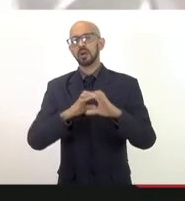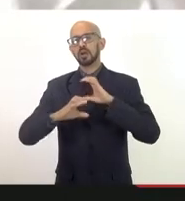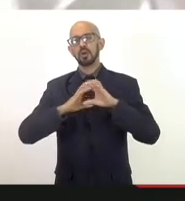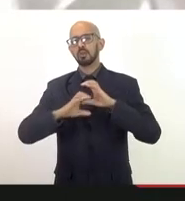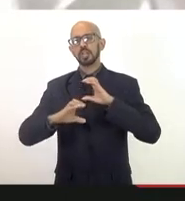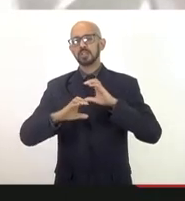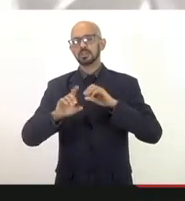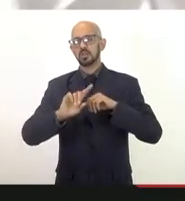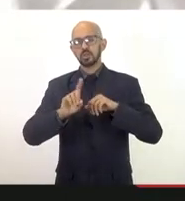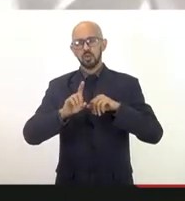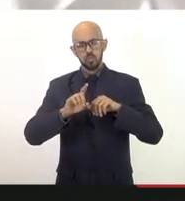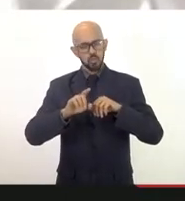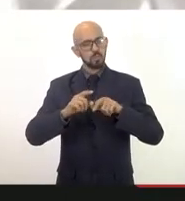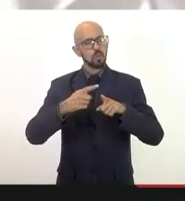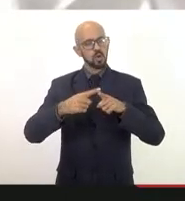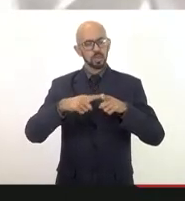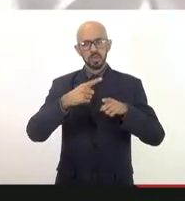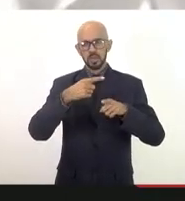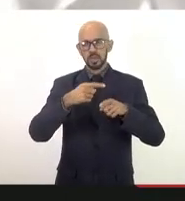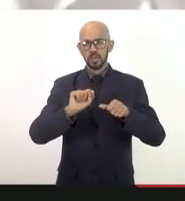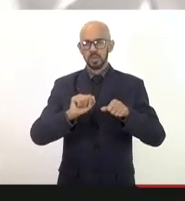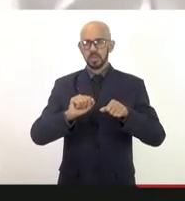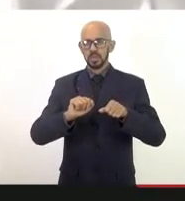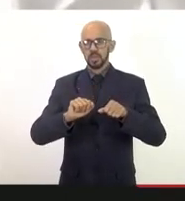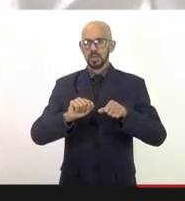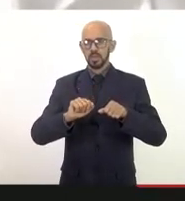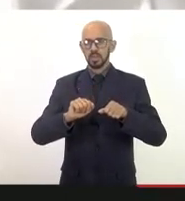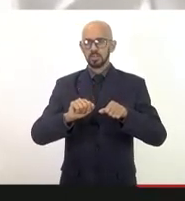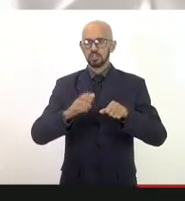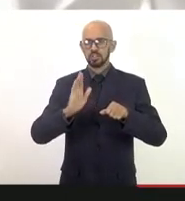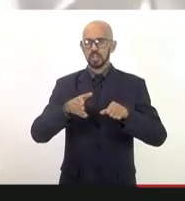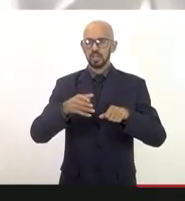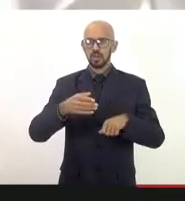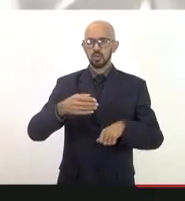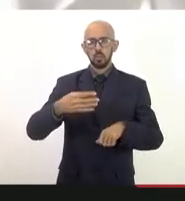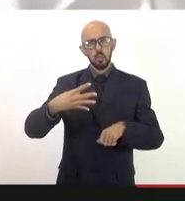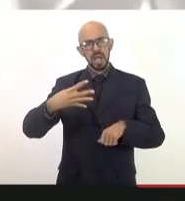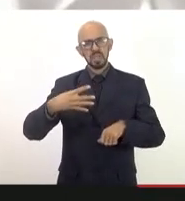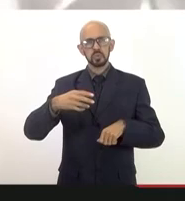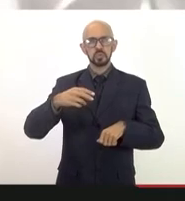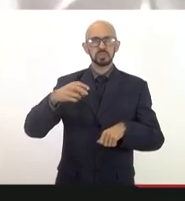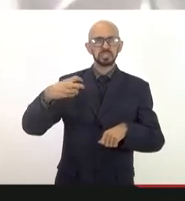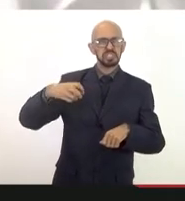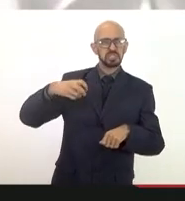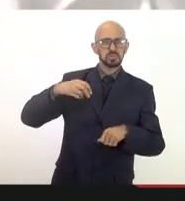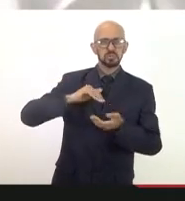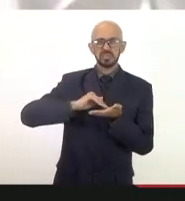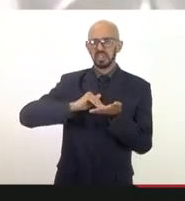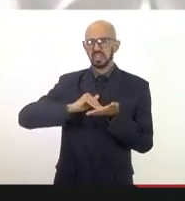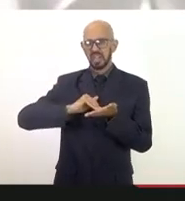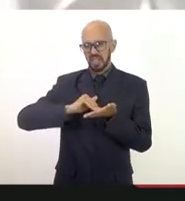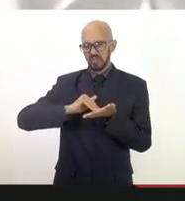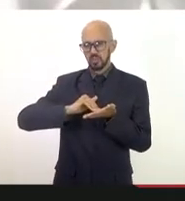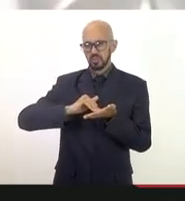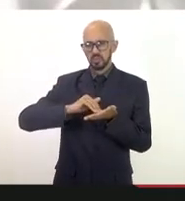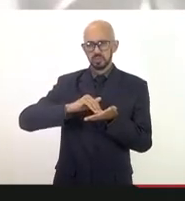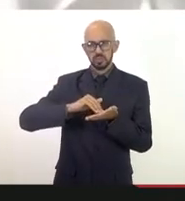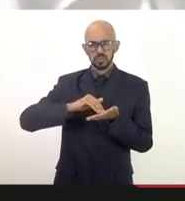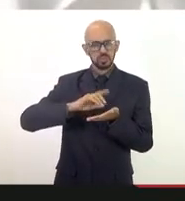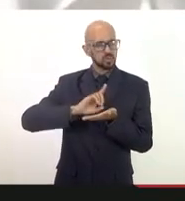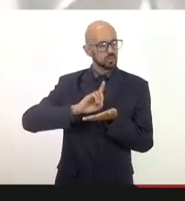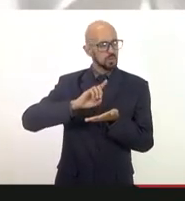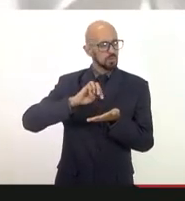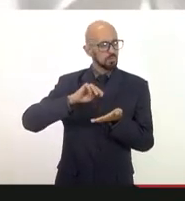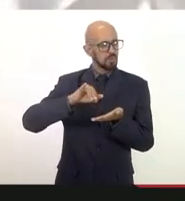aqui, é, nós estamos no nosso quarto ou quinto secretário, para ser muito sincera, o doutor Mário podia até me ajudar,